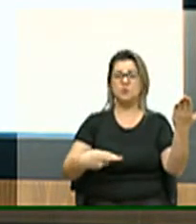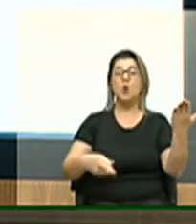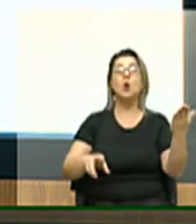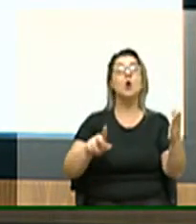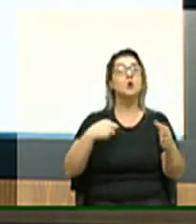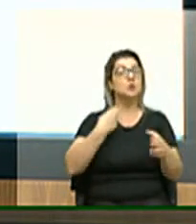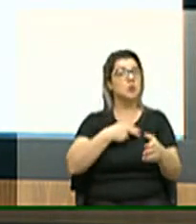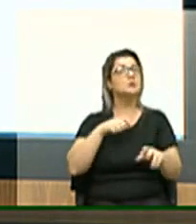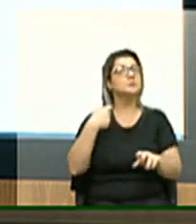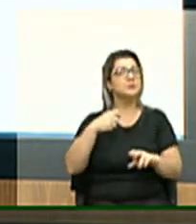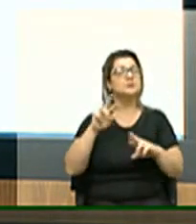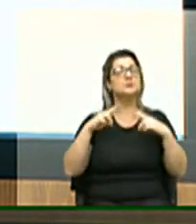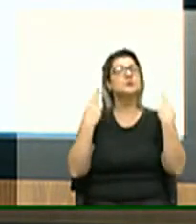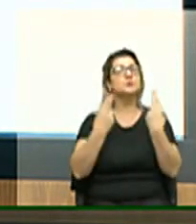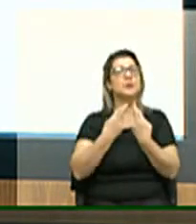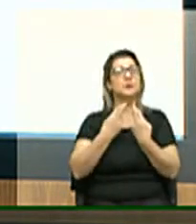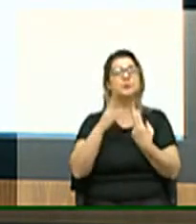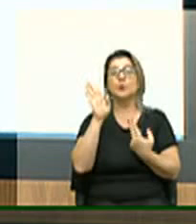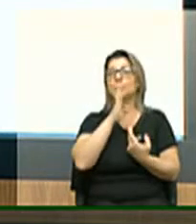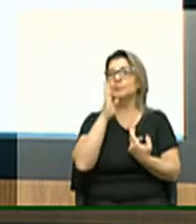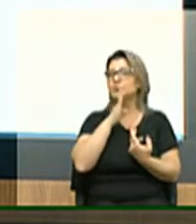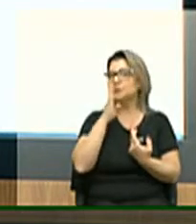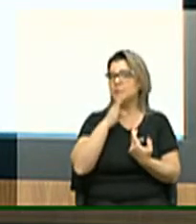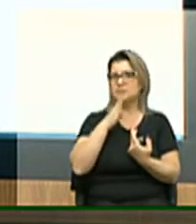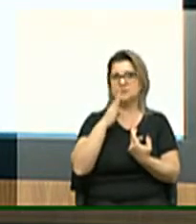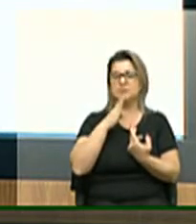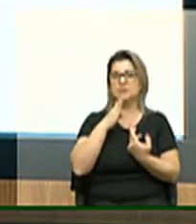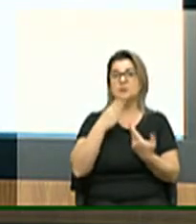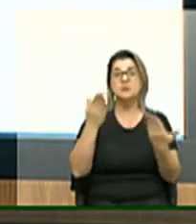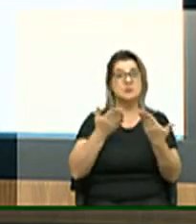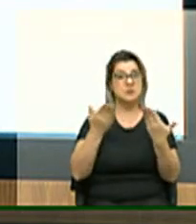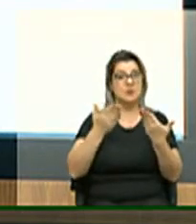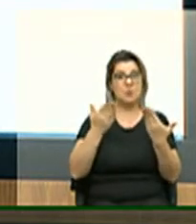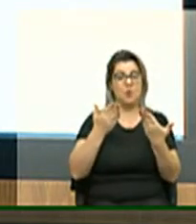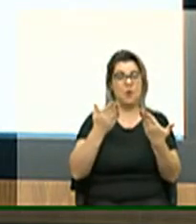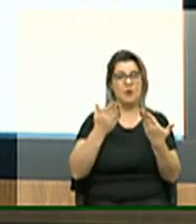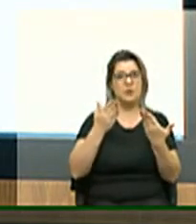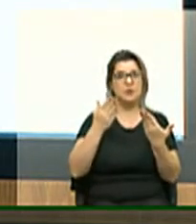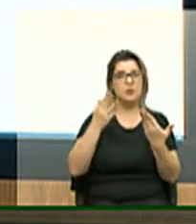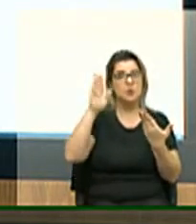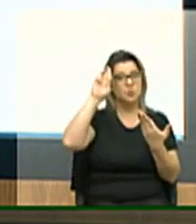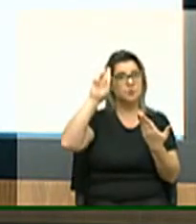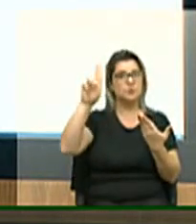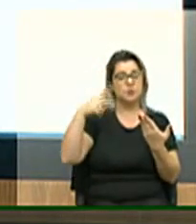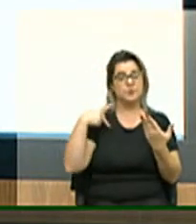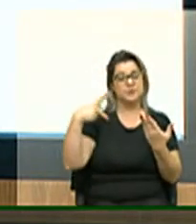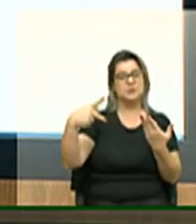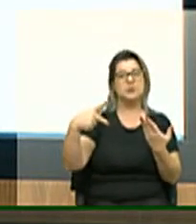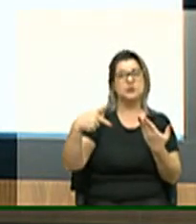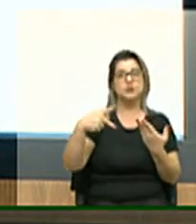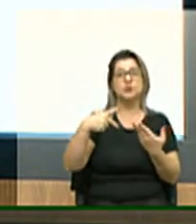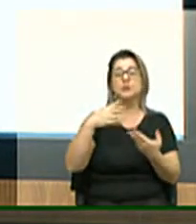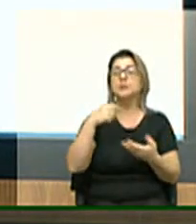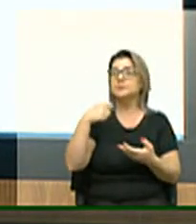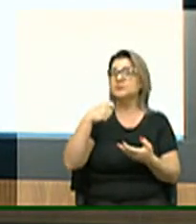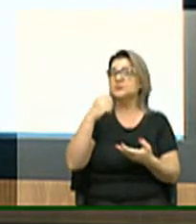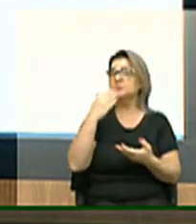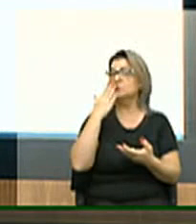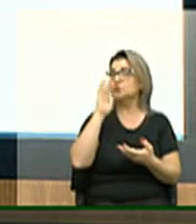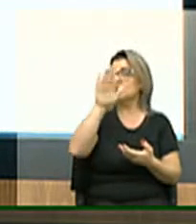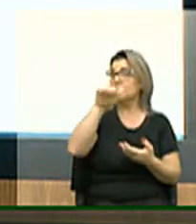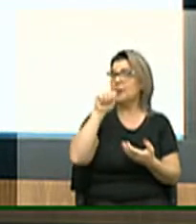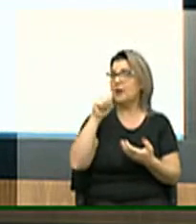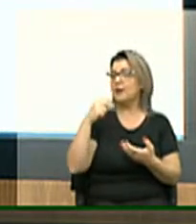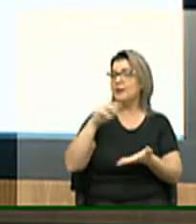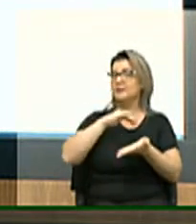com urgência. E nesse momento, seu papel como chefe de poder é chamar a secretária da Saúde para prestar esclarecimentos. Não